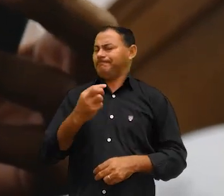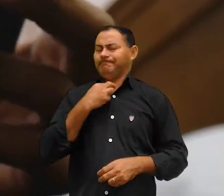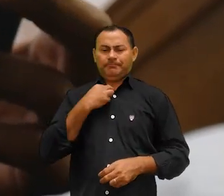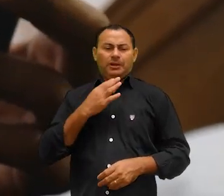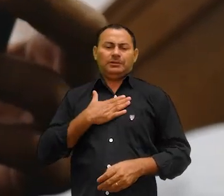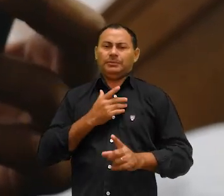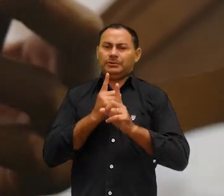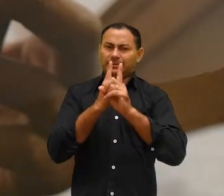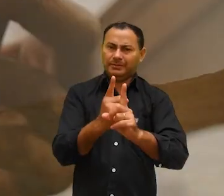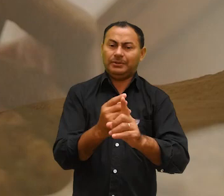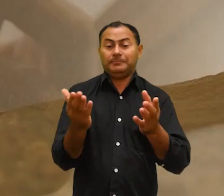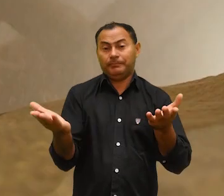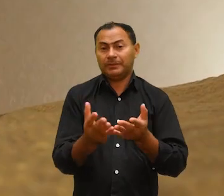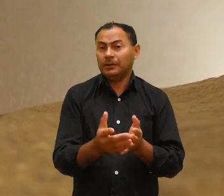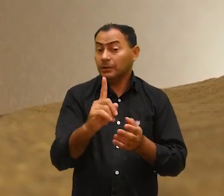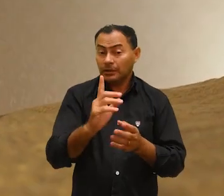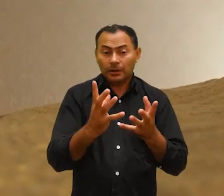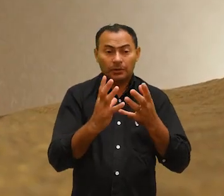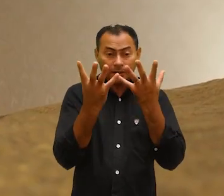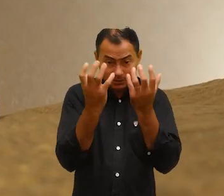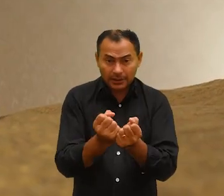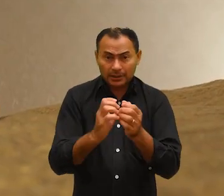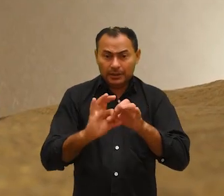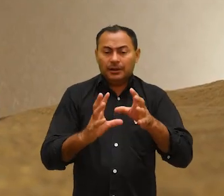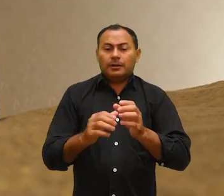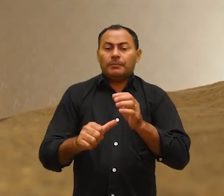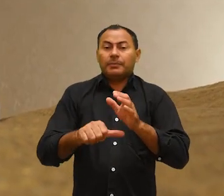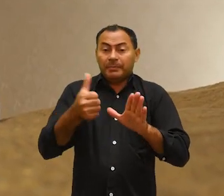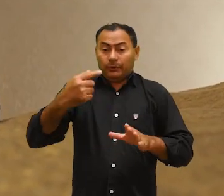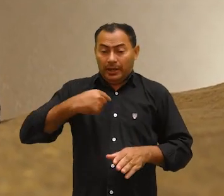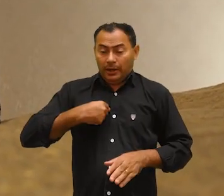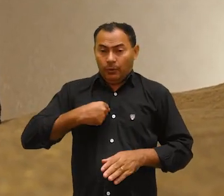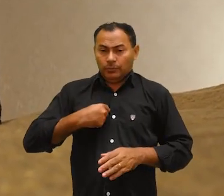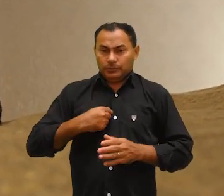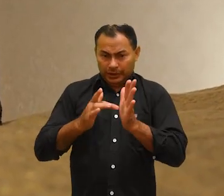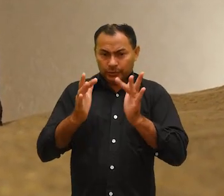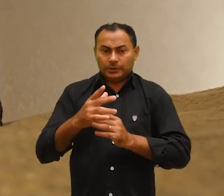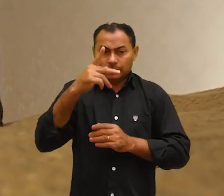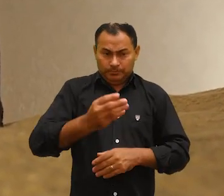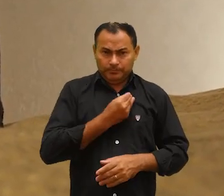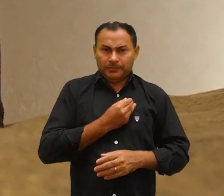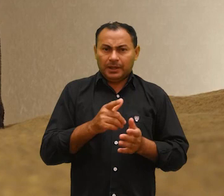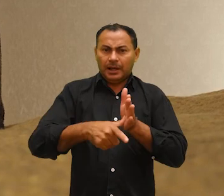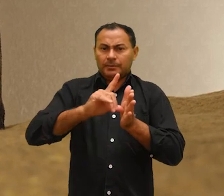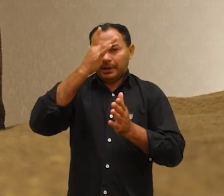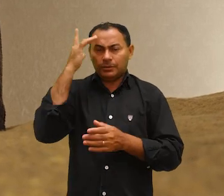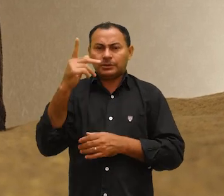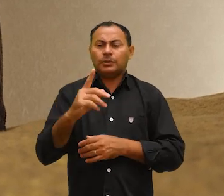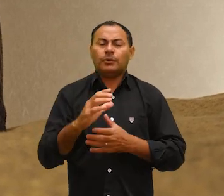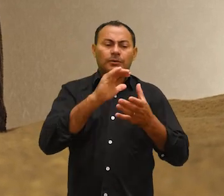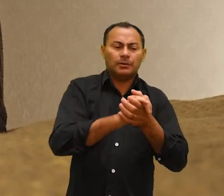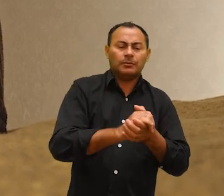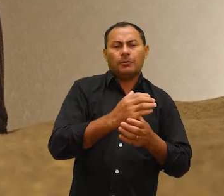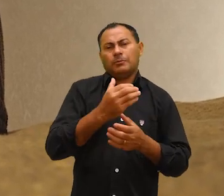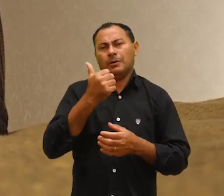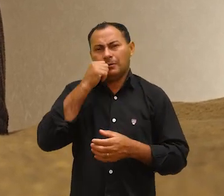você não pode ser meu discípulo. Se você não está disposto a me colocar em primeiro lugar na sua vida, antes de pessoas como o seu